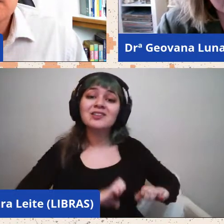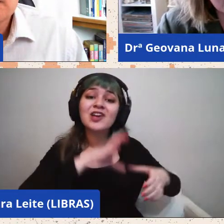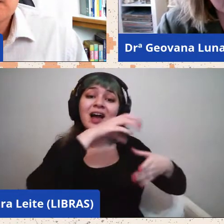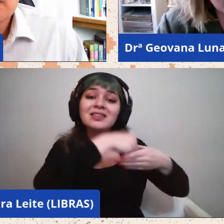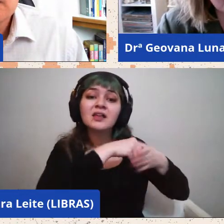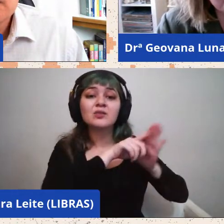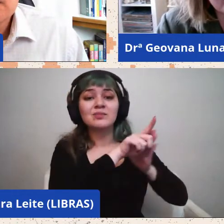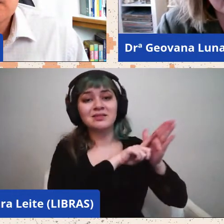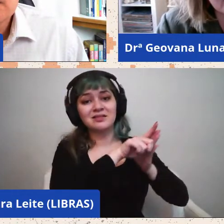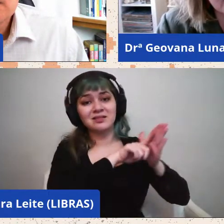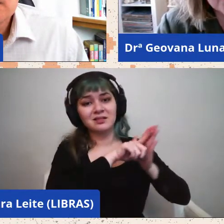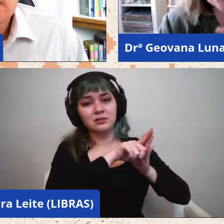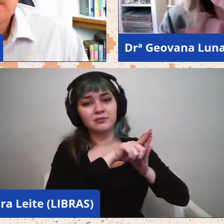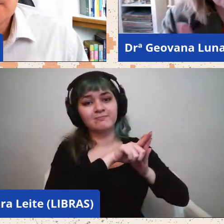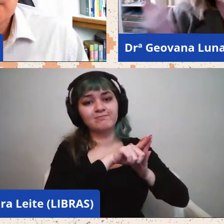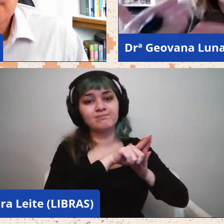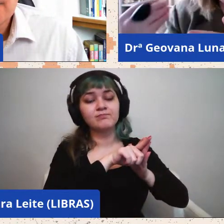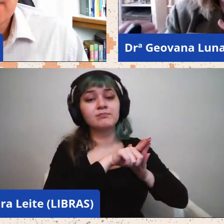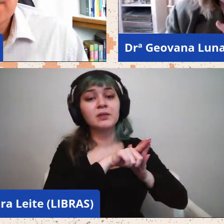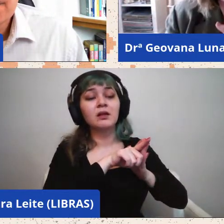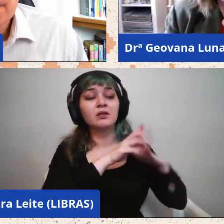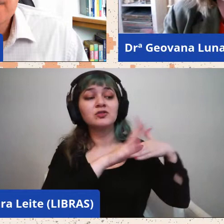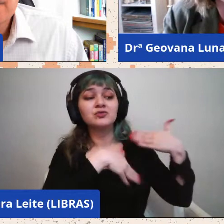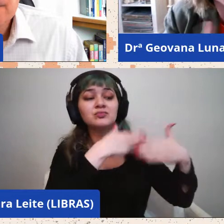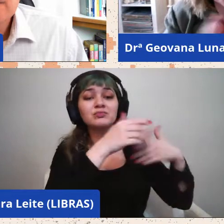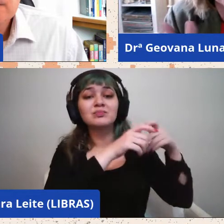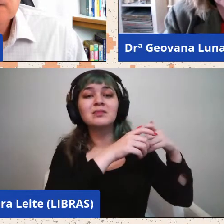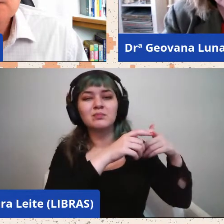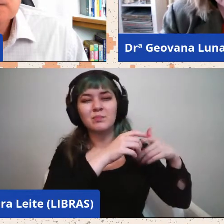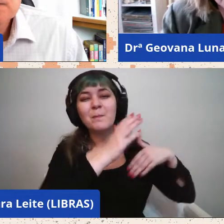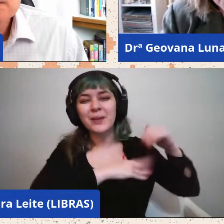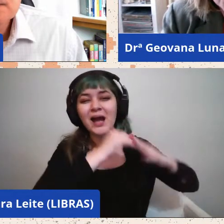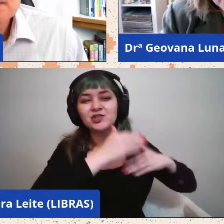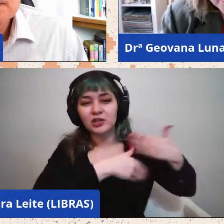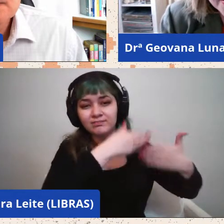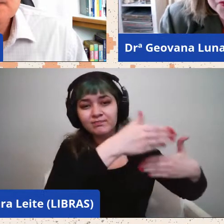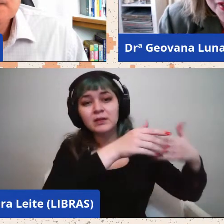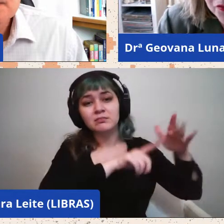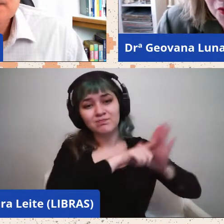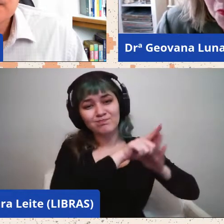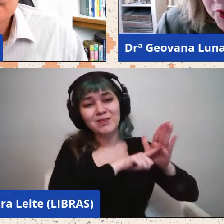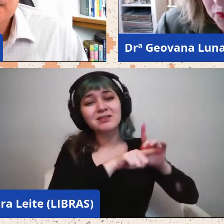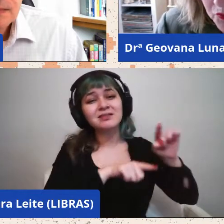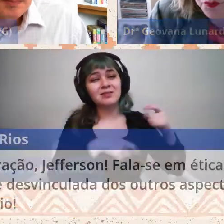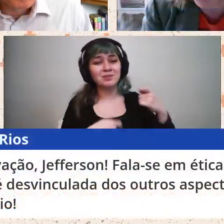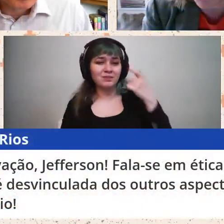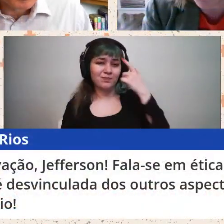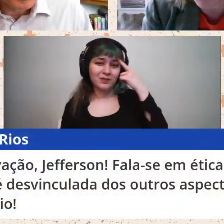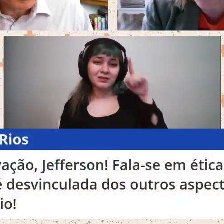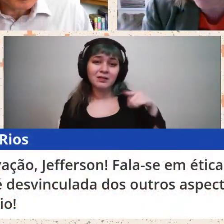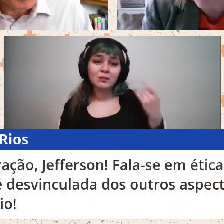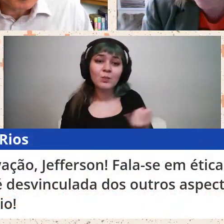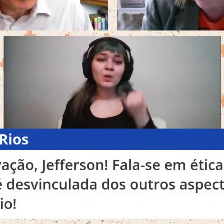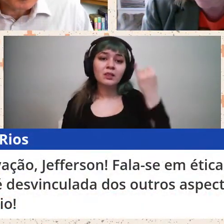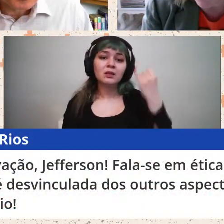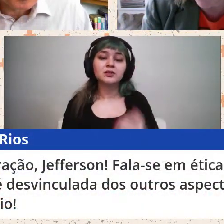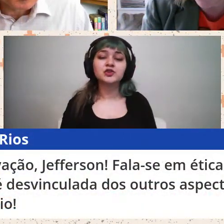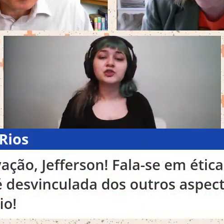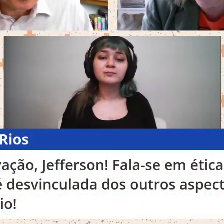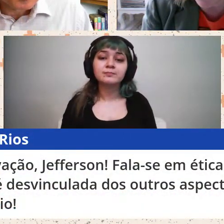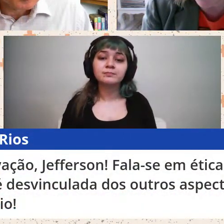pesquisa, no desenvolvimento das pesquisas, né? Então, eu acho que esses aspectos são muito, muito importantes.